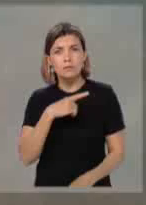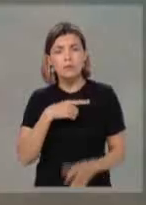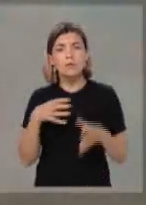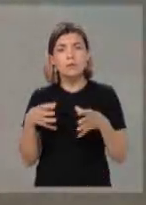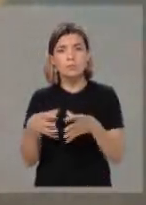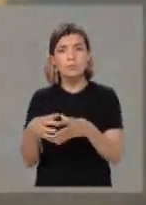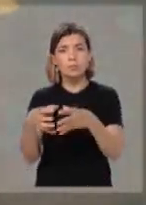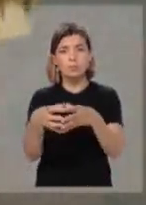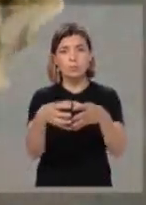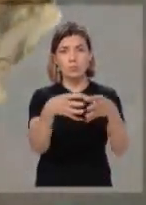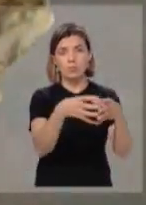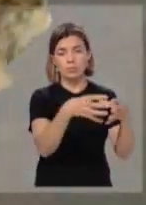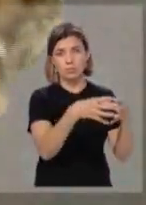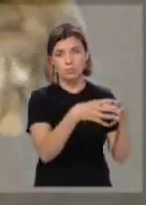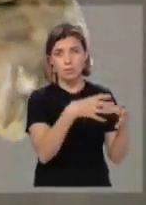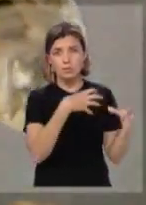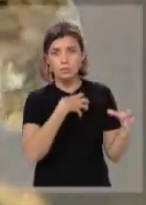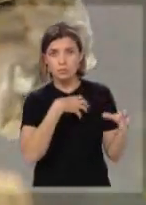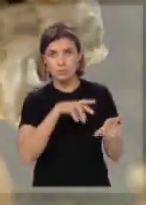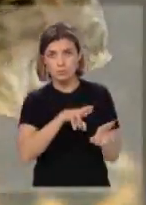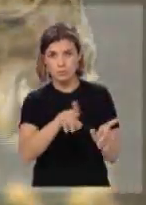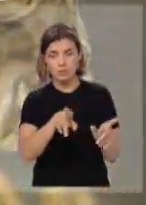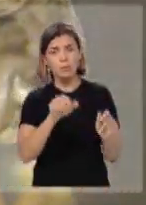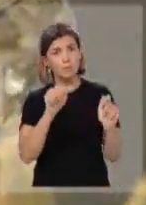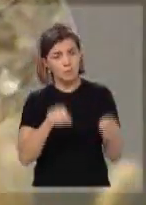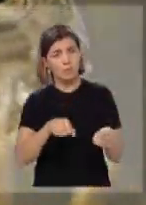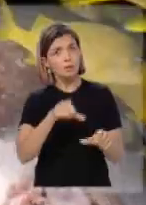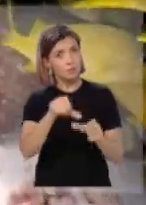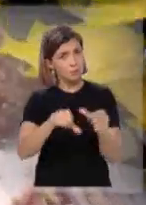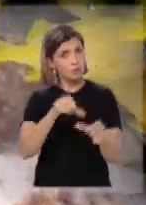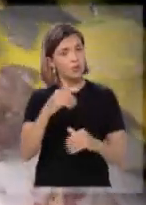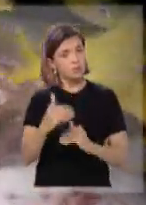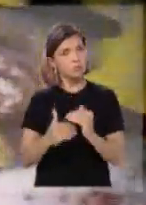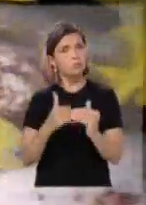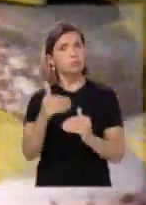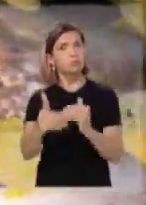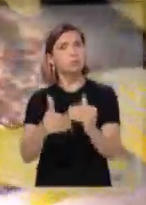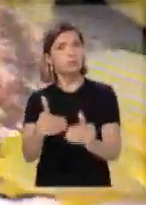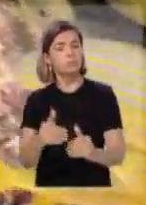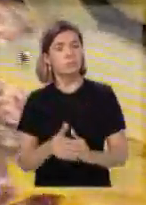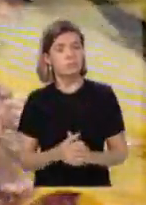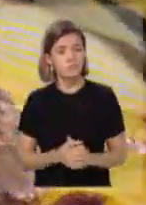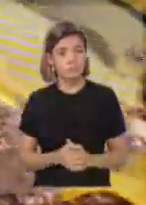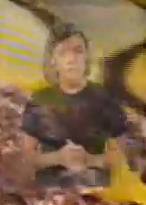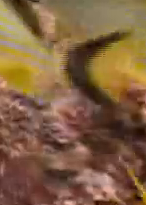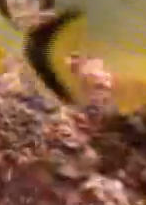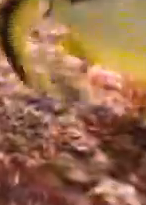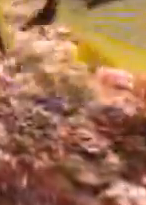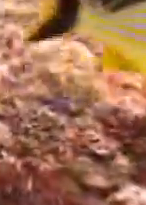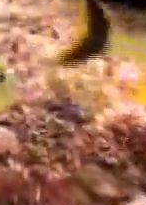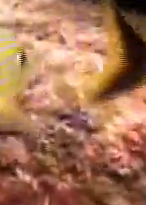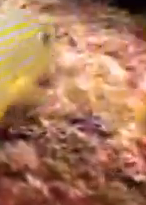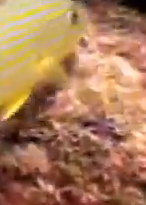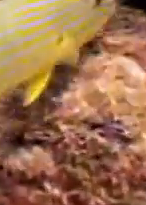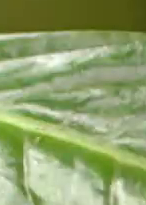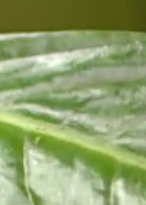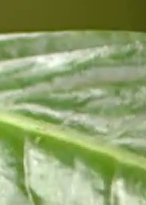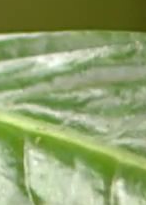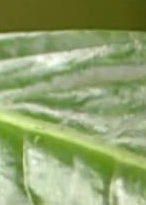Da mesma forma, as espécies têm características diferentes e que podem mudar ao longo do tempo.